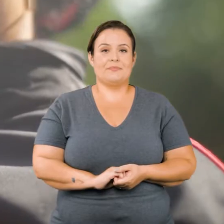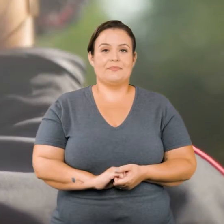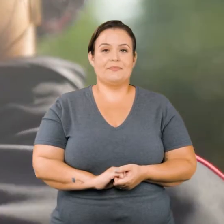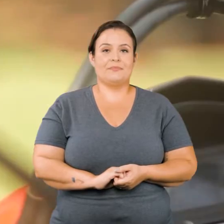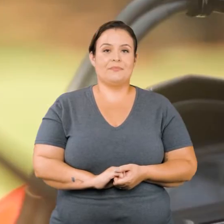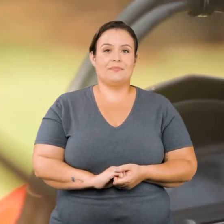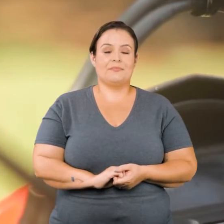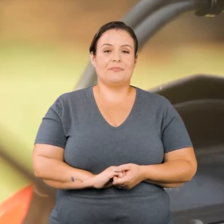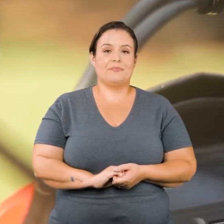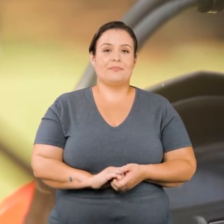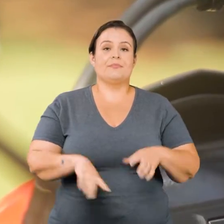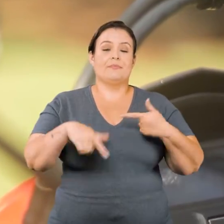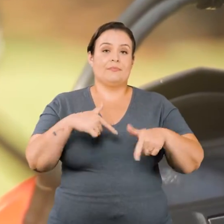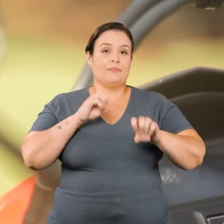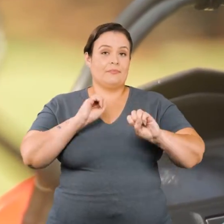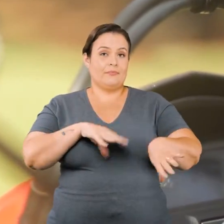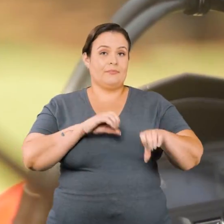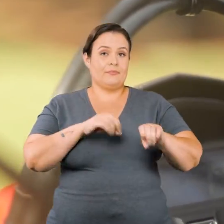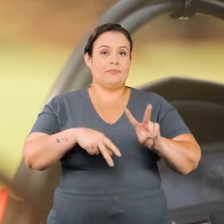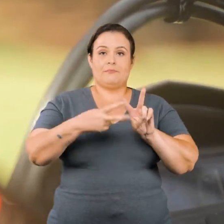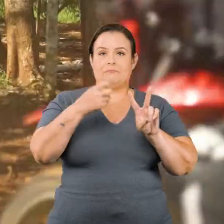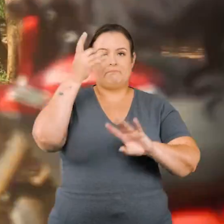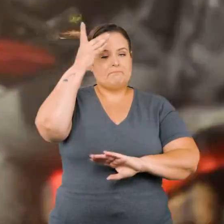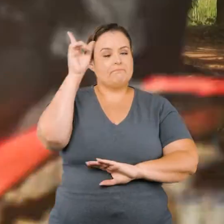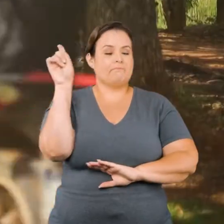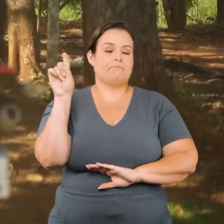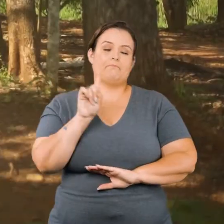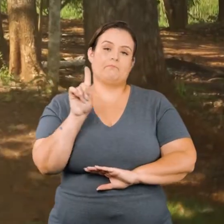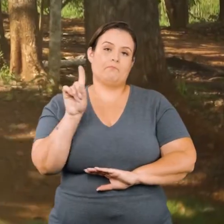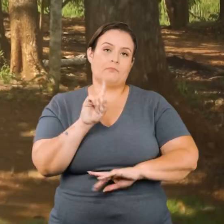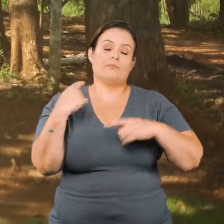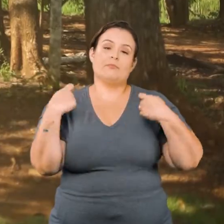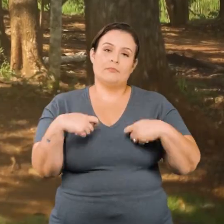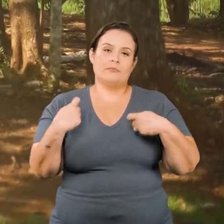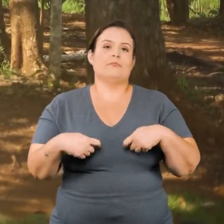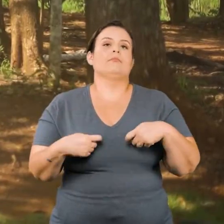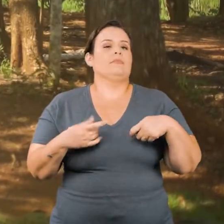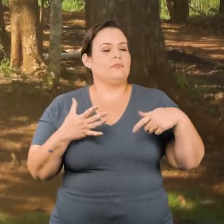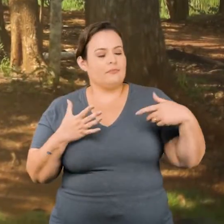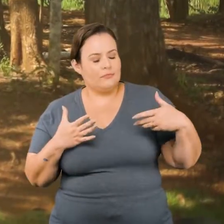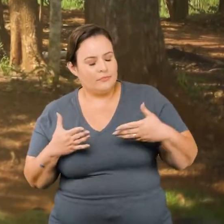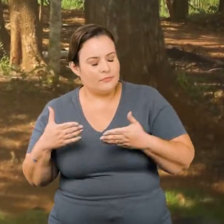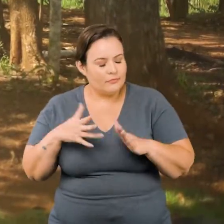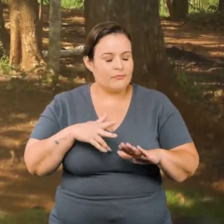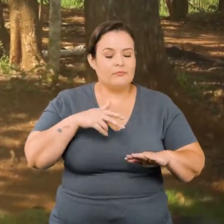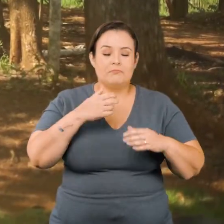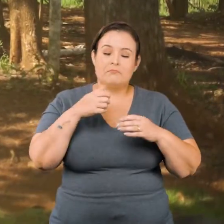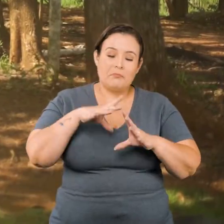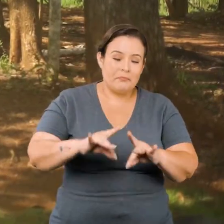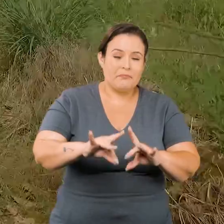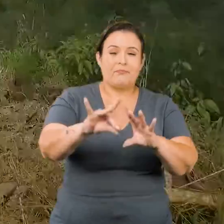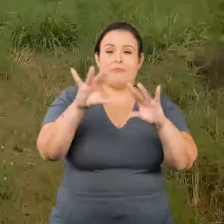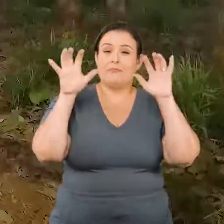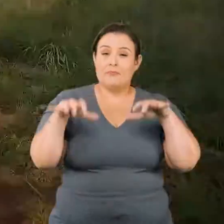moto. Trabalhar na educação indígena não é fácil. E a gente tem que pegar a estrada com barro, com